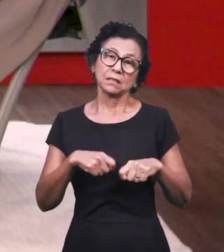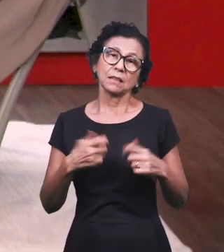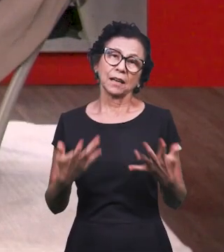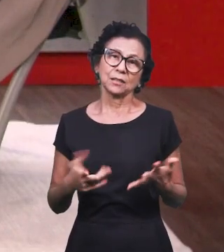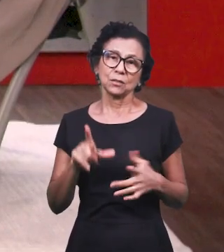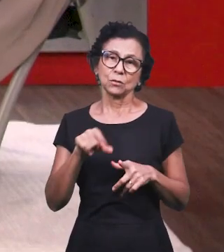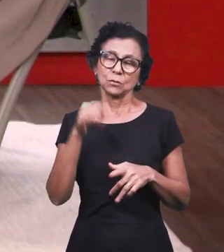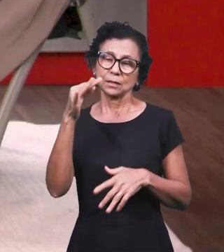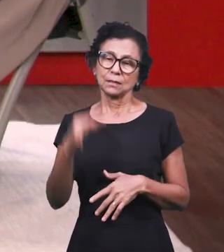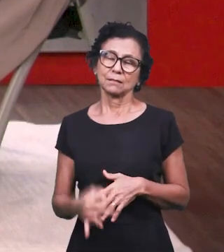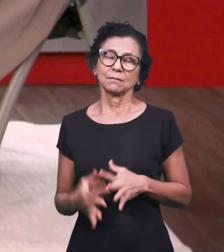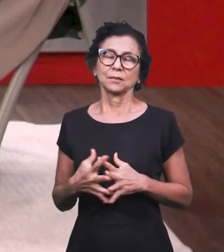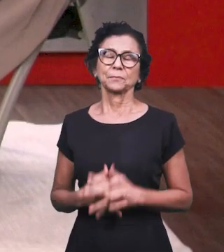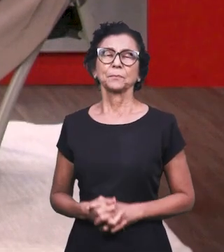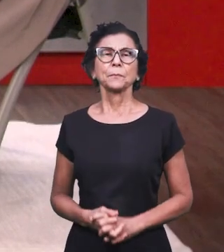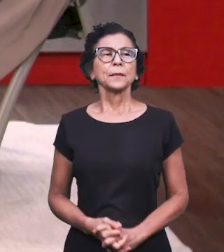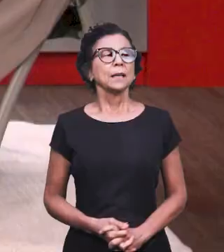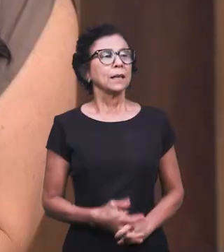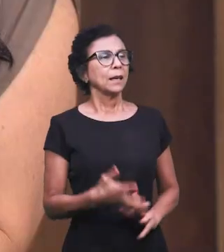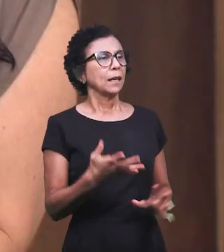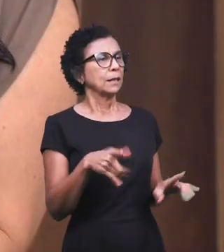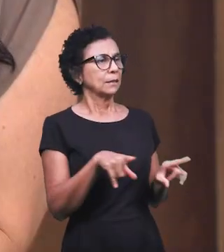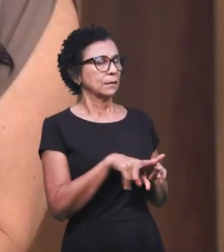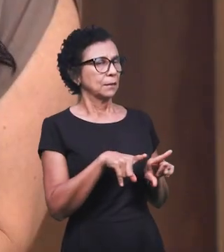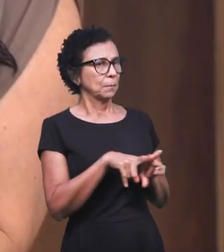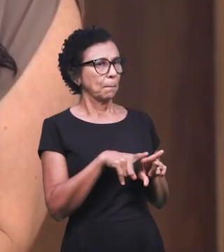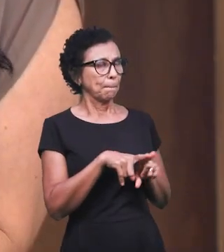Ah, legal. E, assim, o uso